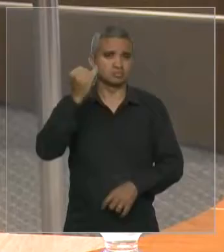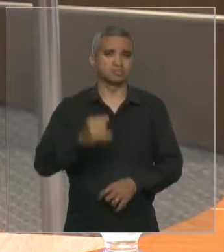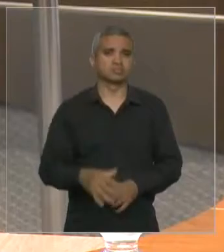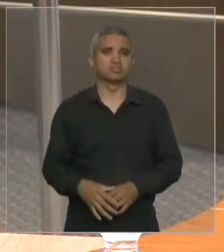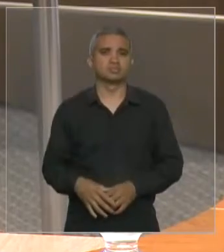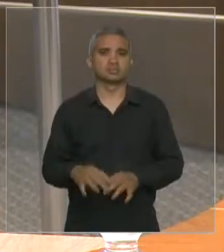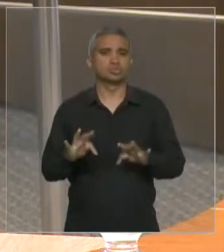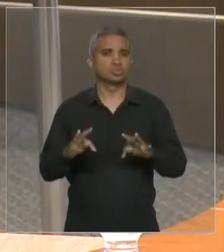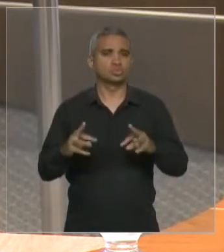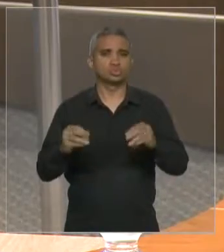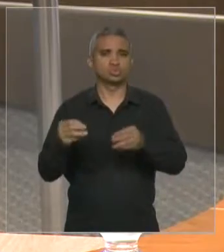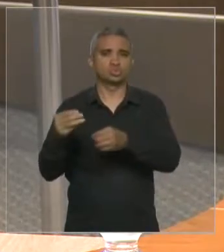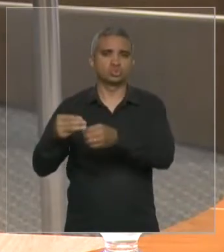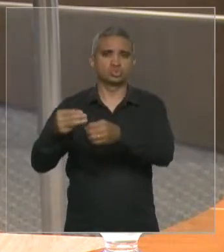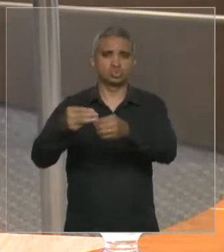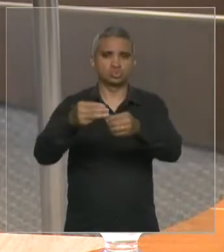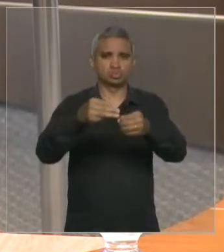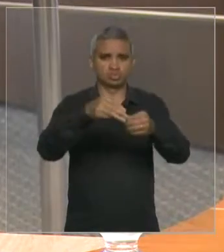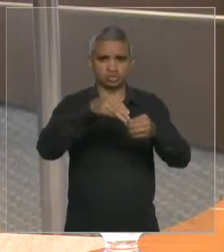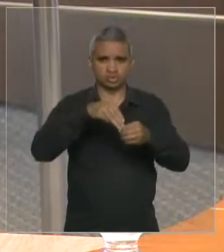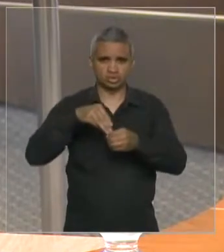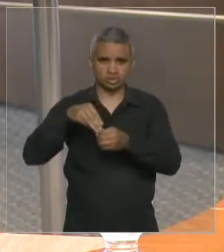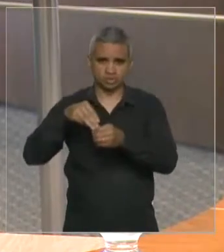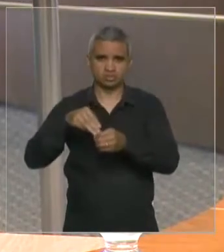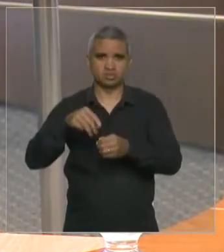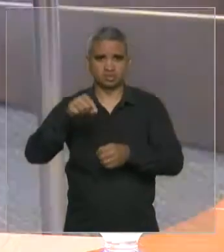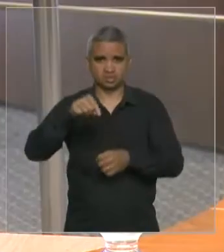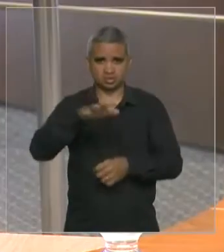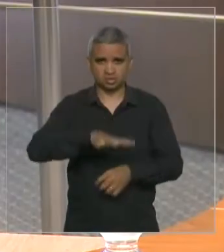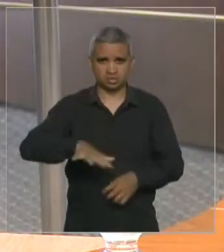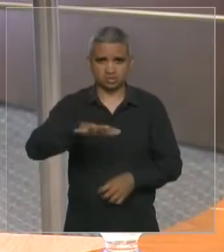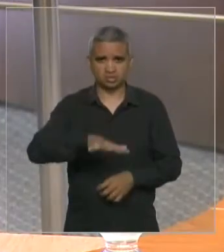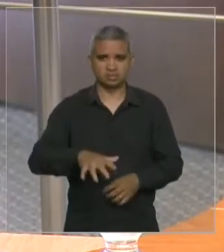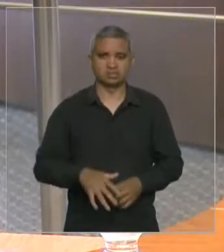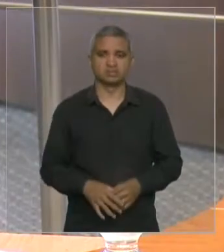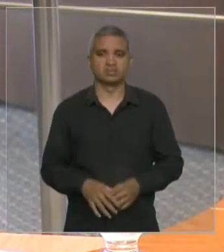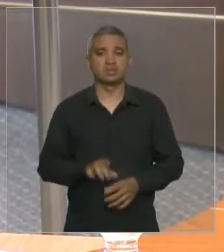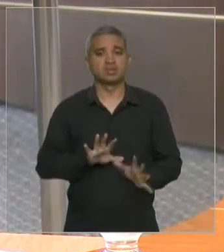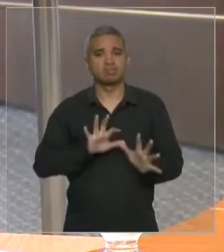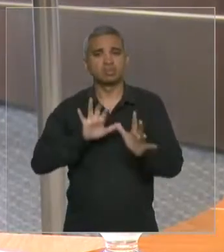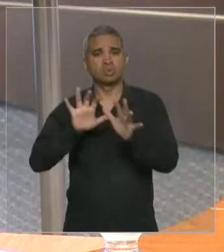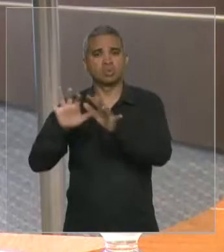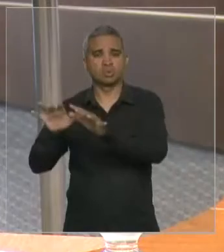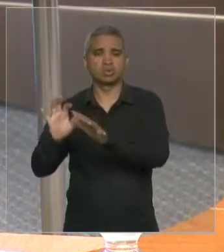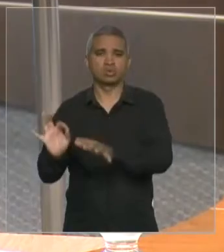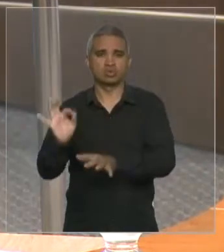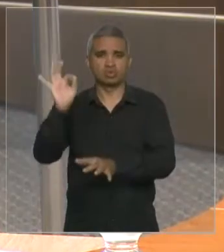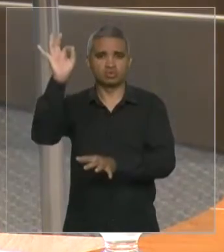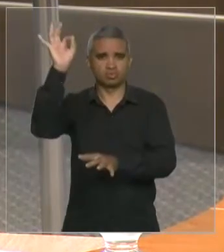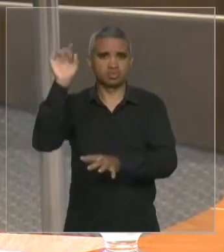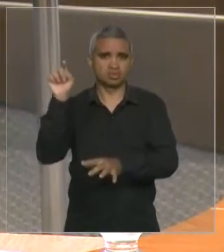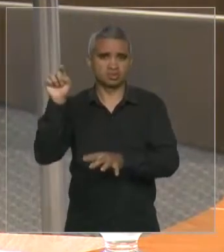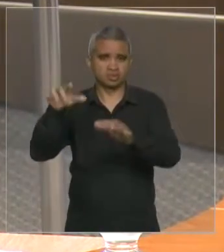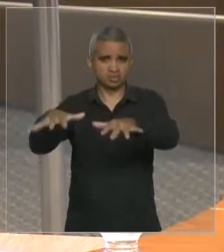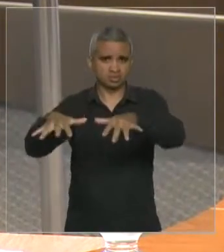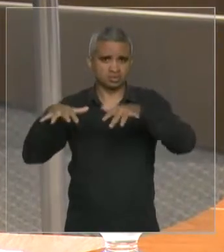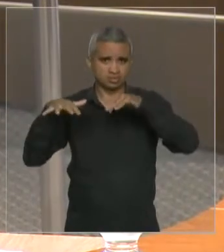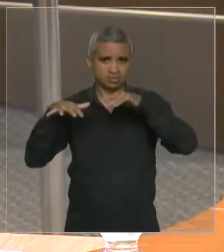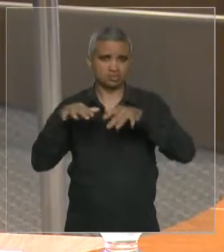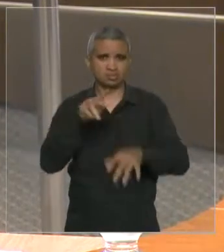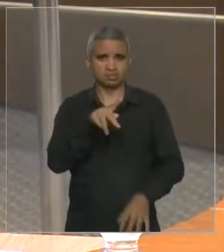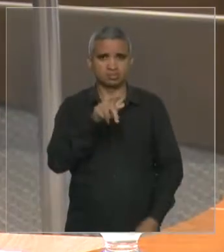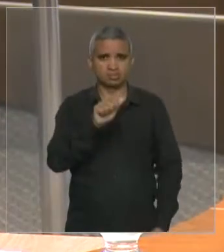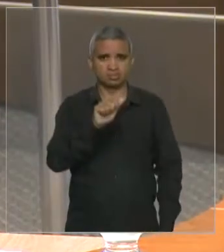municípios que citei daqui da região metropolitana, lá no auditório da UFMA, que merece a participação